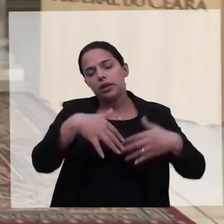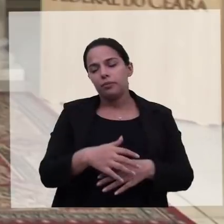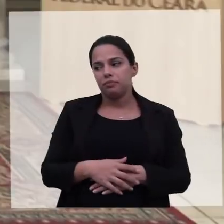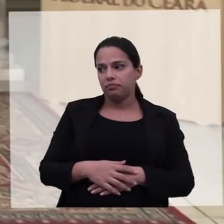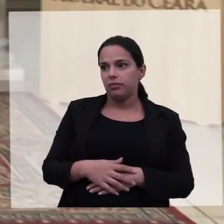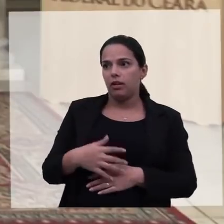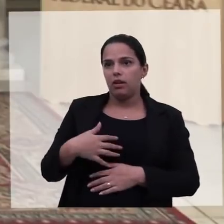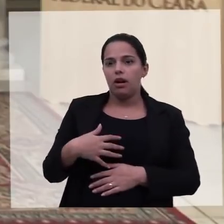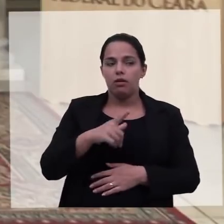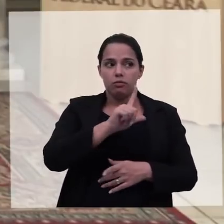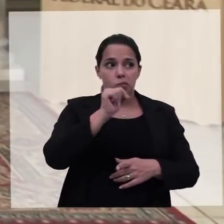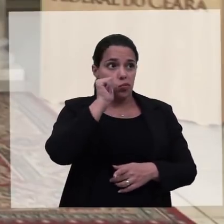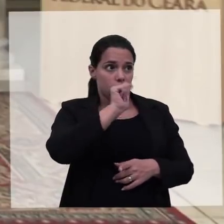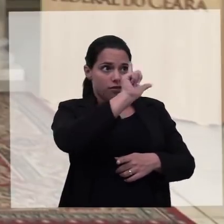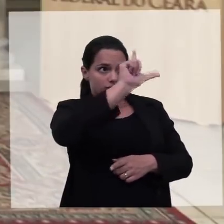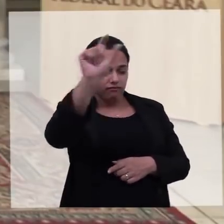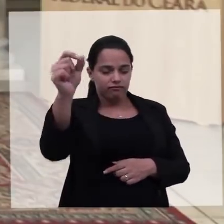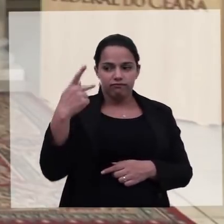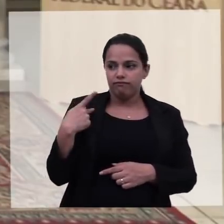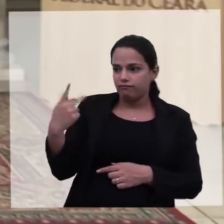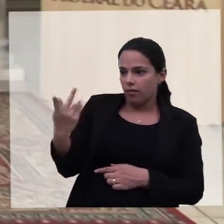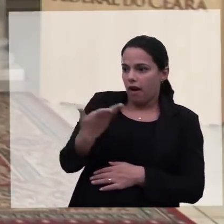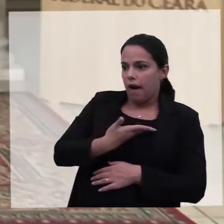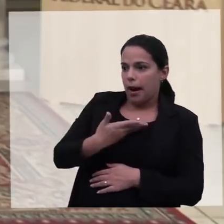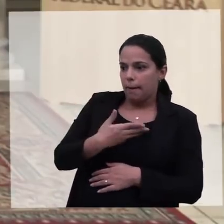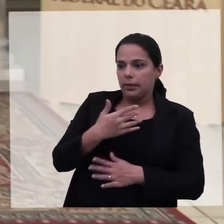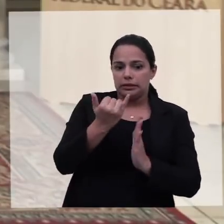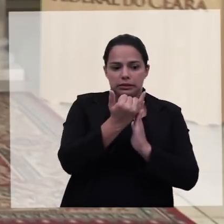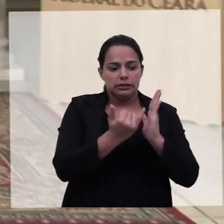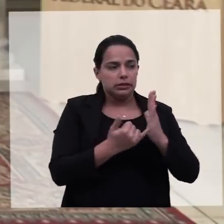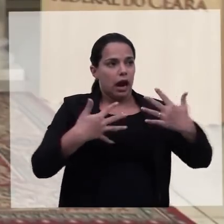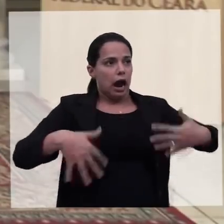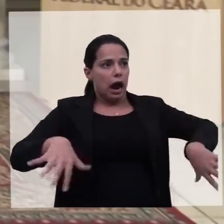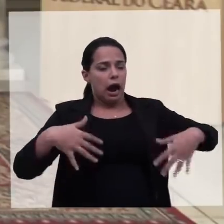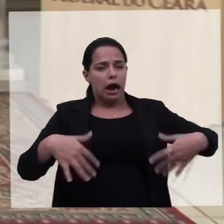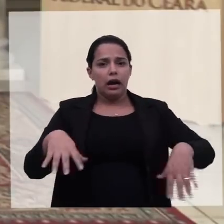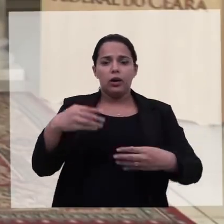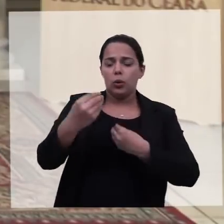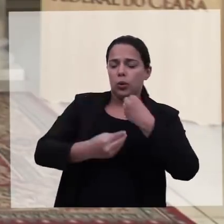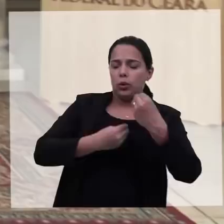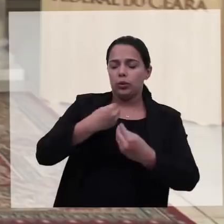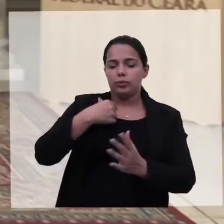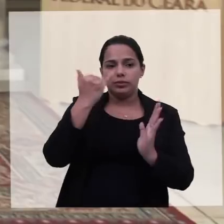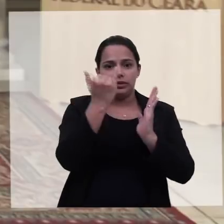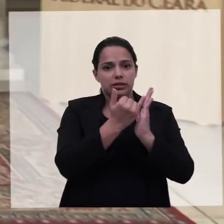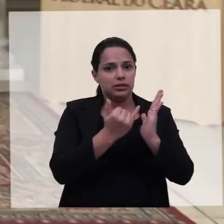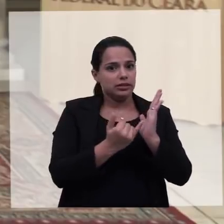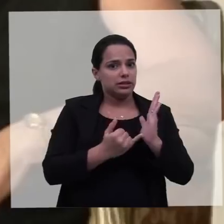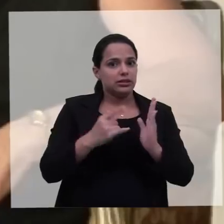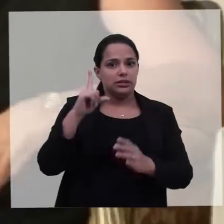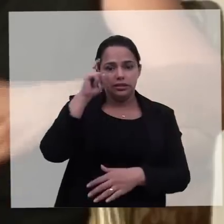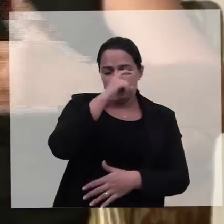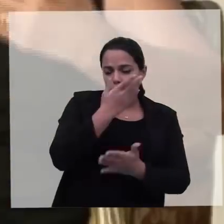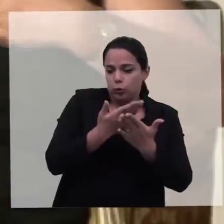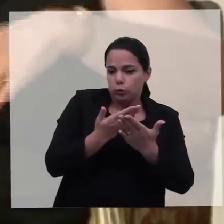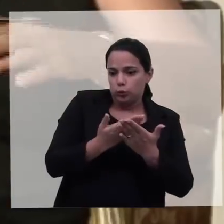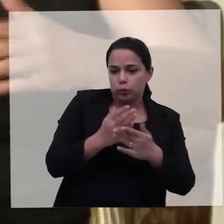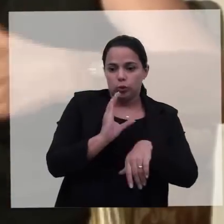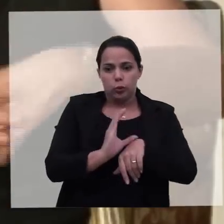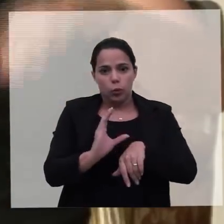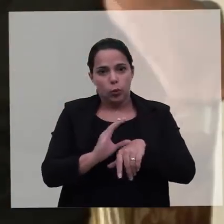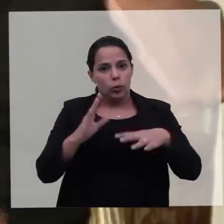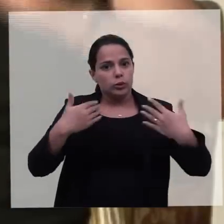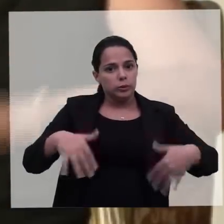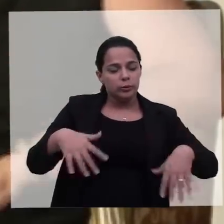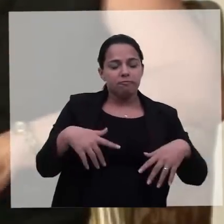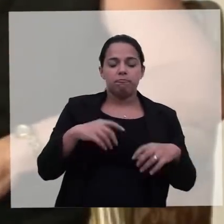Vânia, e a gente, como é que a gente vai passar disso? Você não está fazendo se não tem cursinho, nada. E aí pegamos